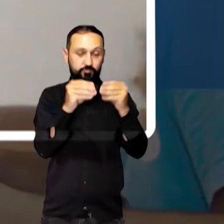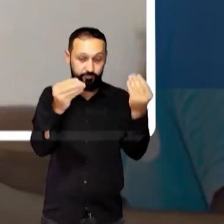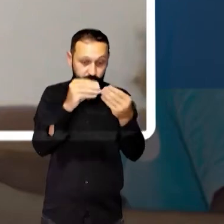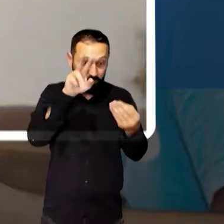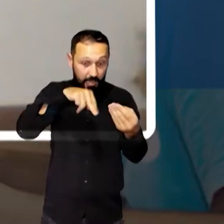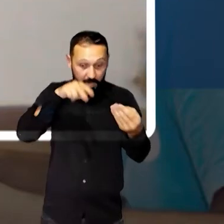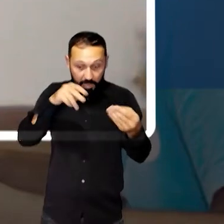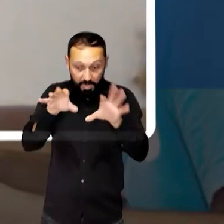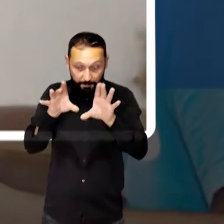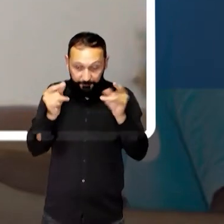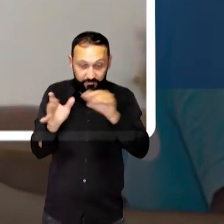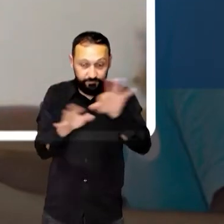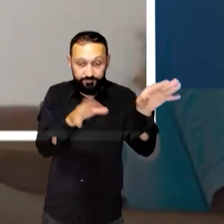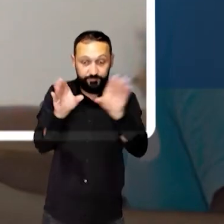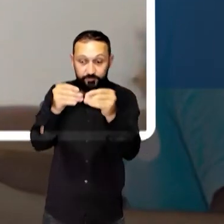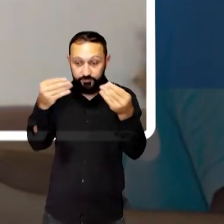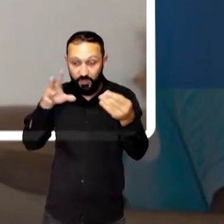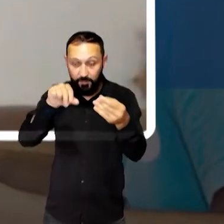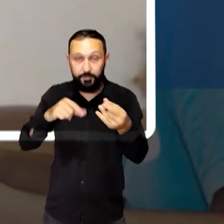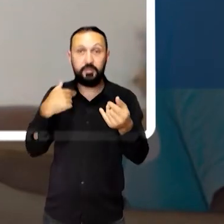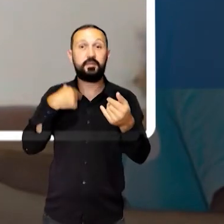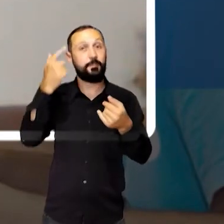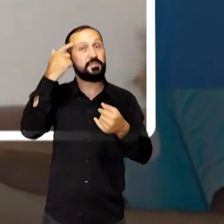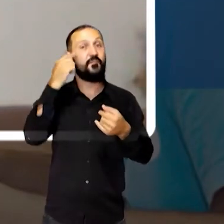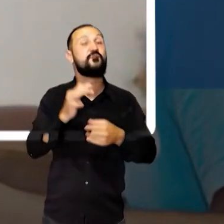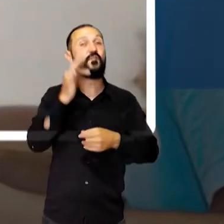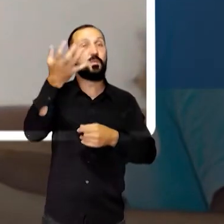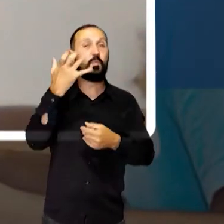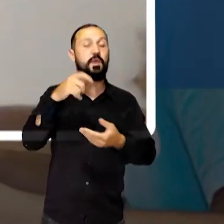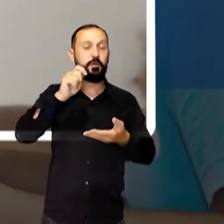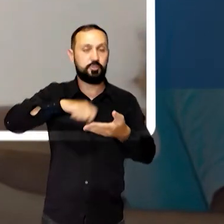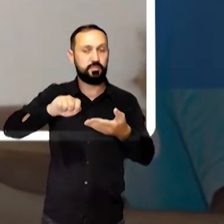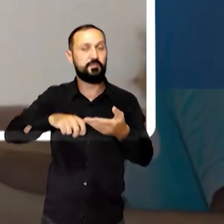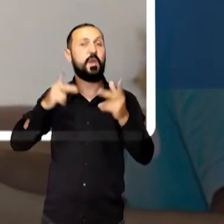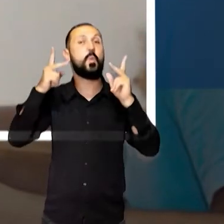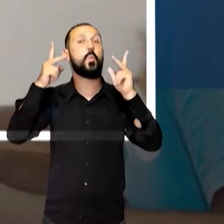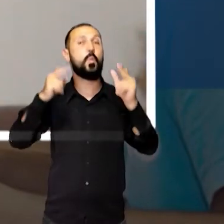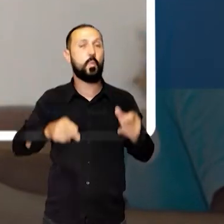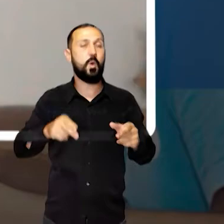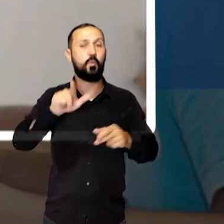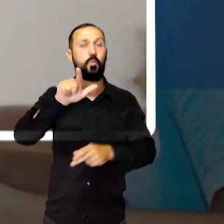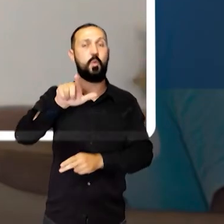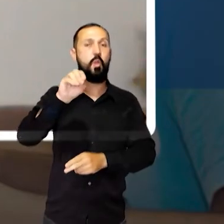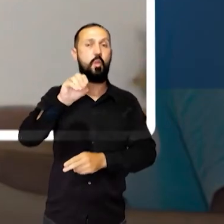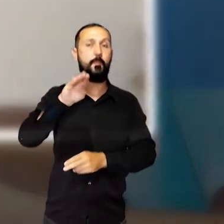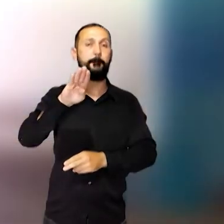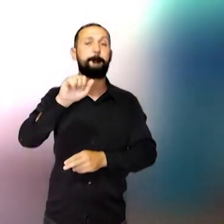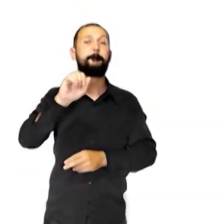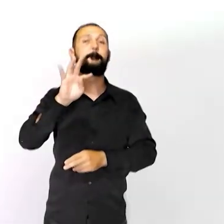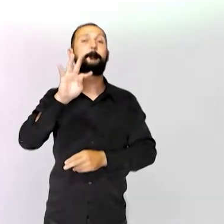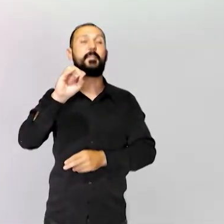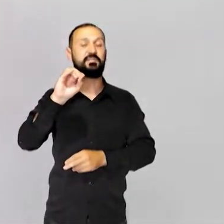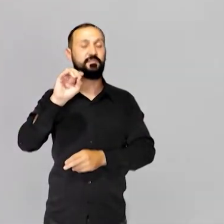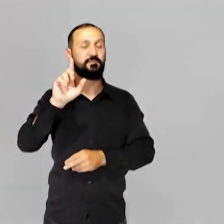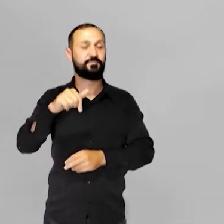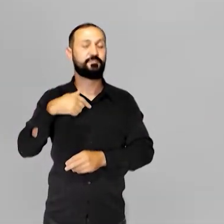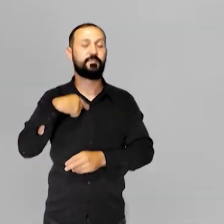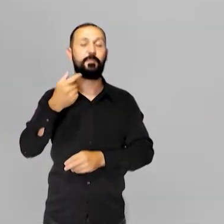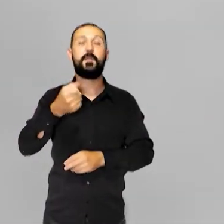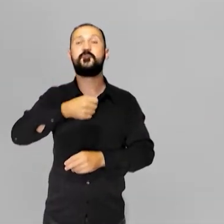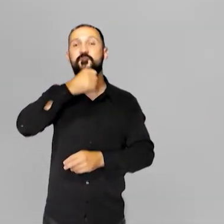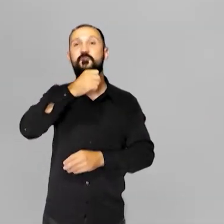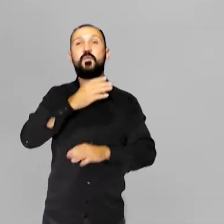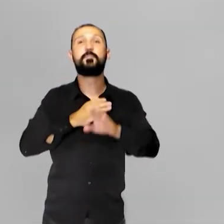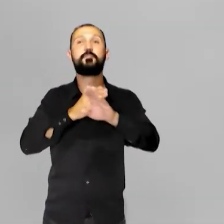E eu pensava assim, eu quero no futuro ser uma escritora como Monteiro Lobato. E aí meu avô